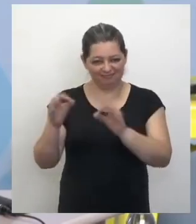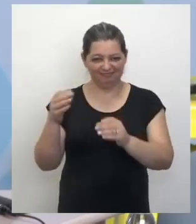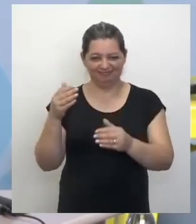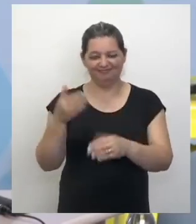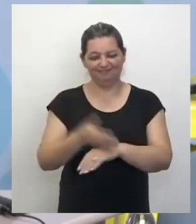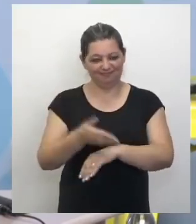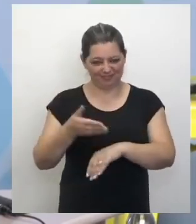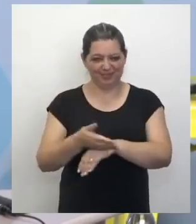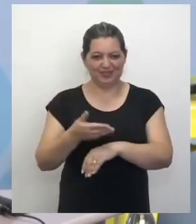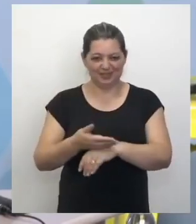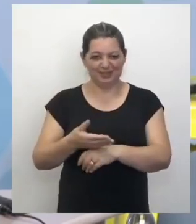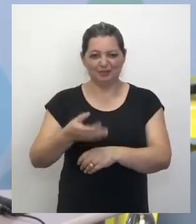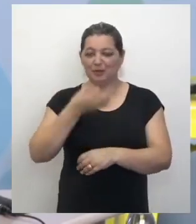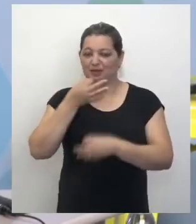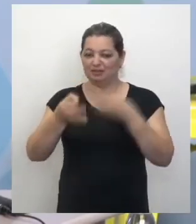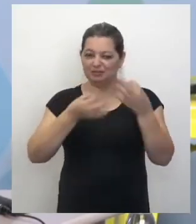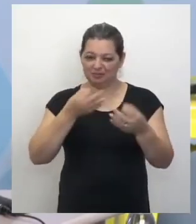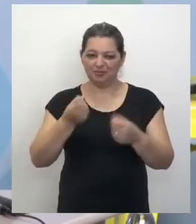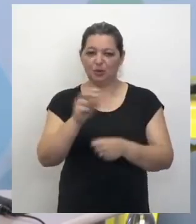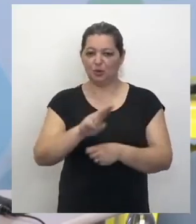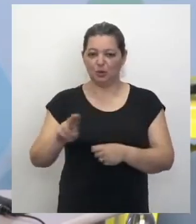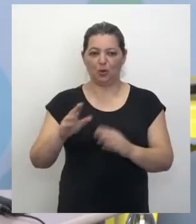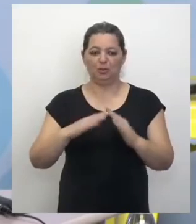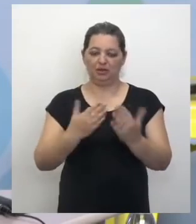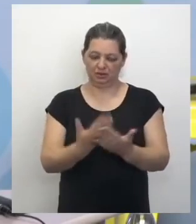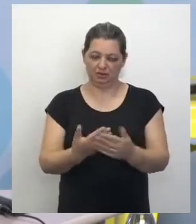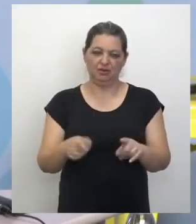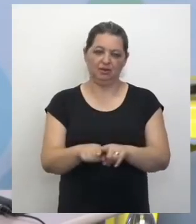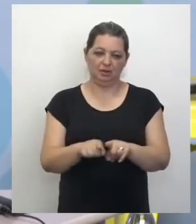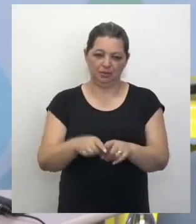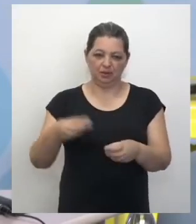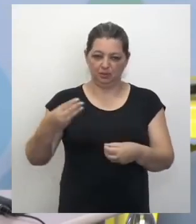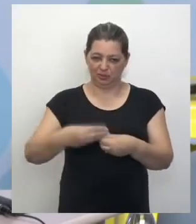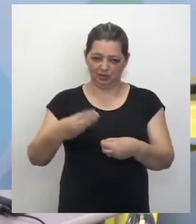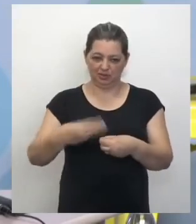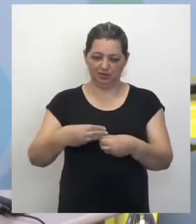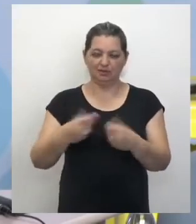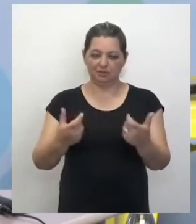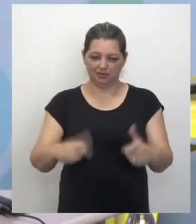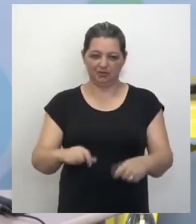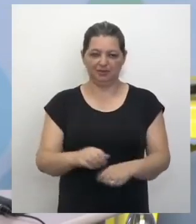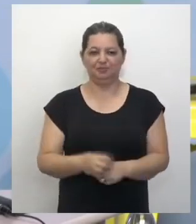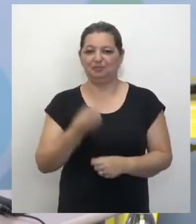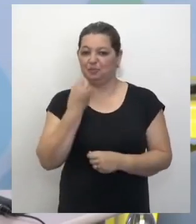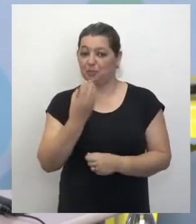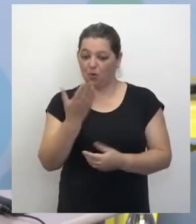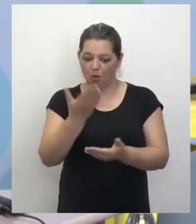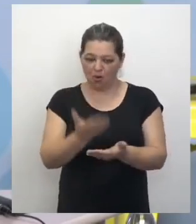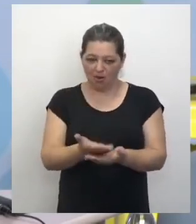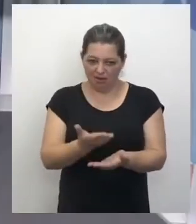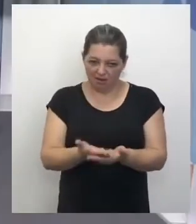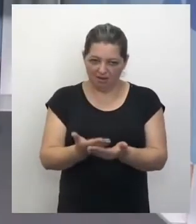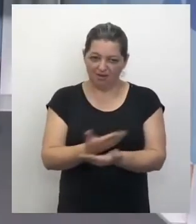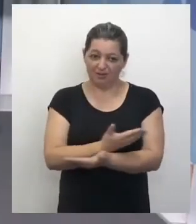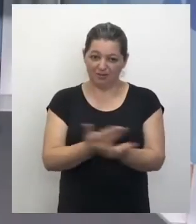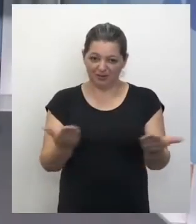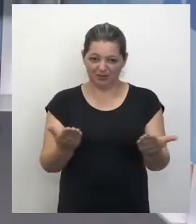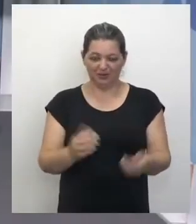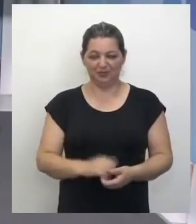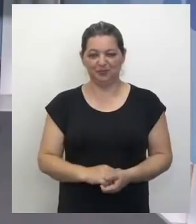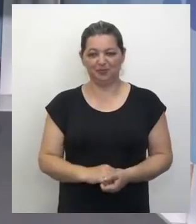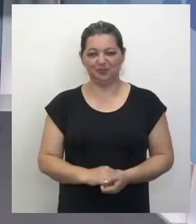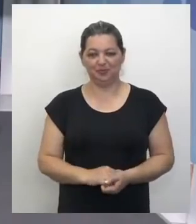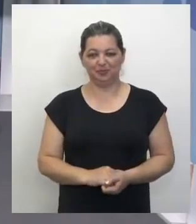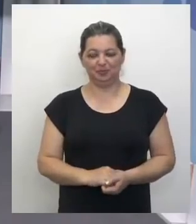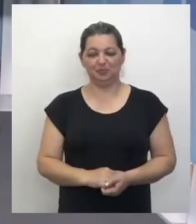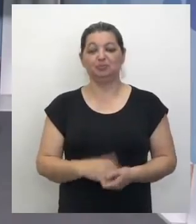os seus comentários, sempre lembrando de colocar o nome da escola e o município que vocês estão falando. É isso aí. Boa aula para todos nós. Vamos